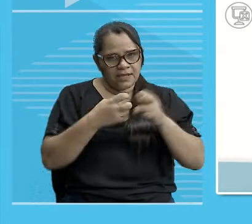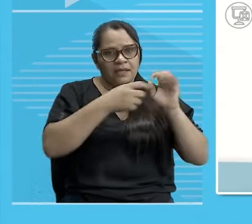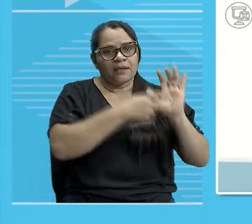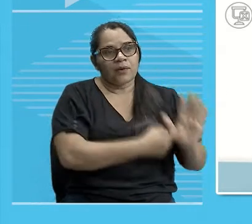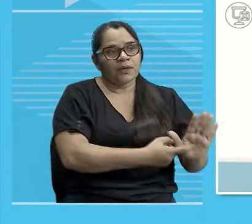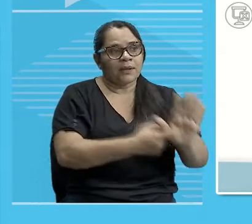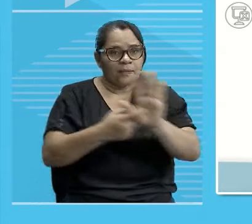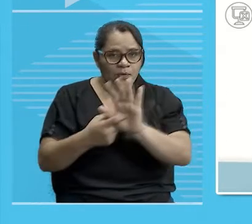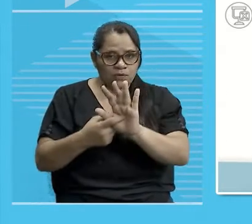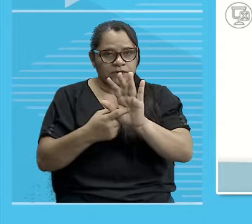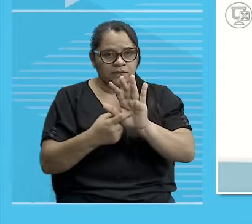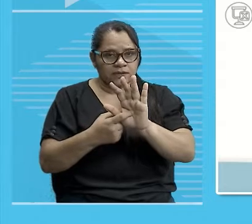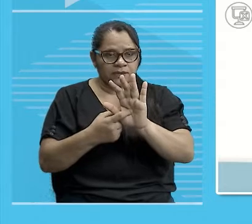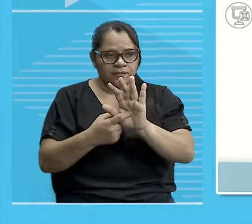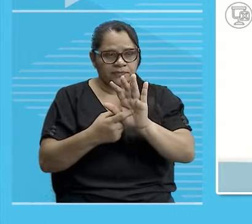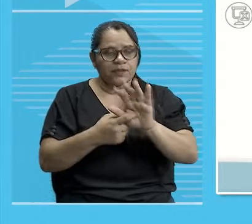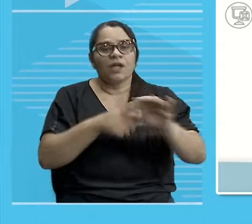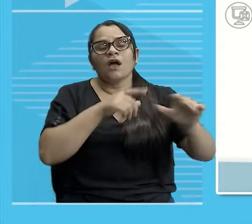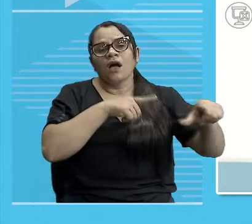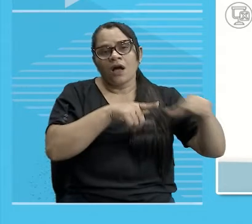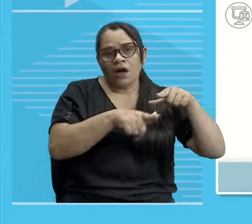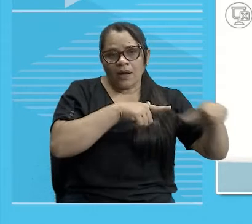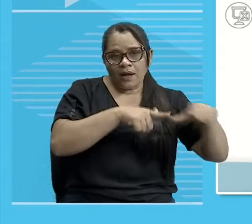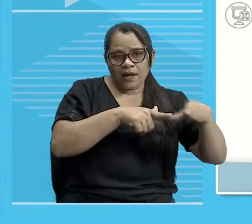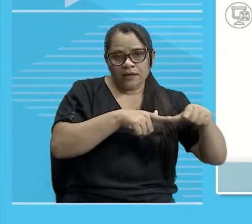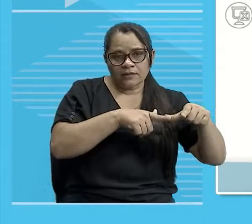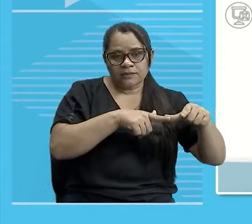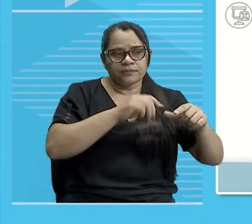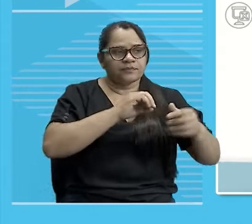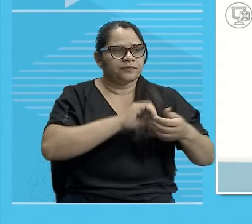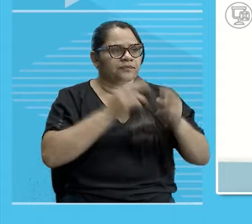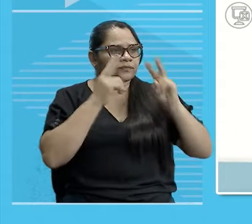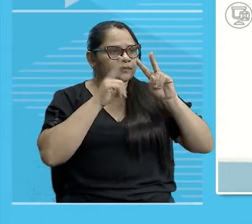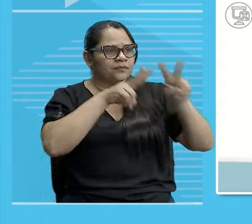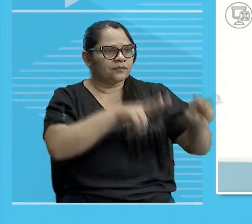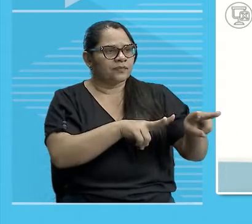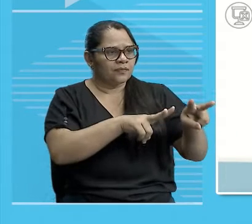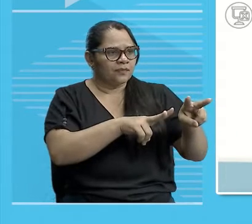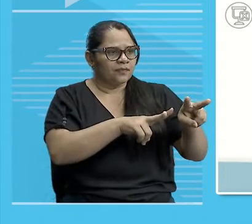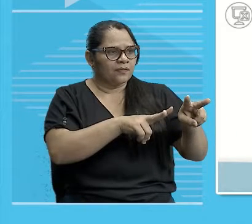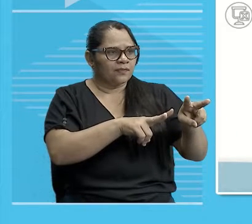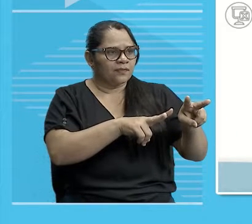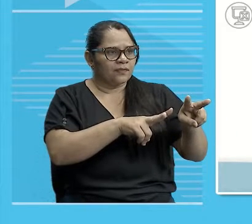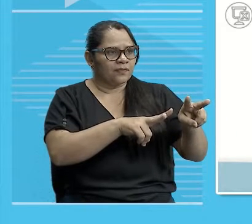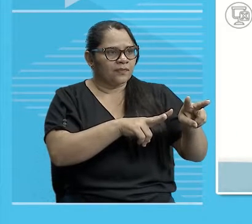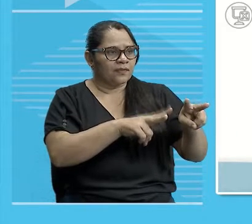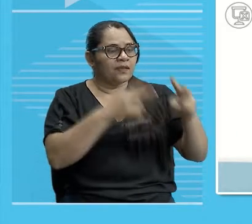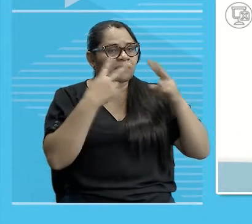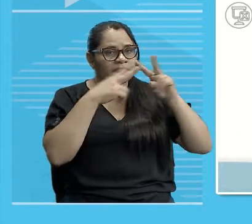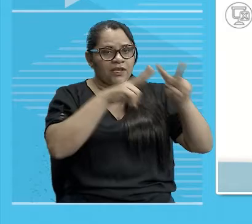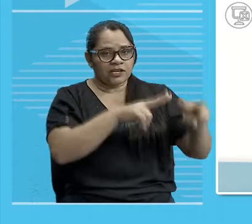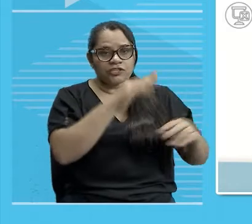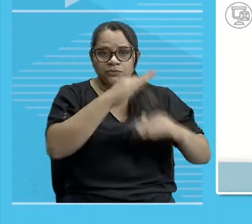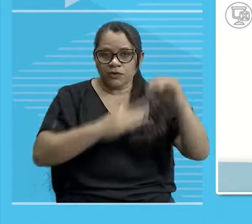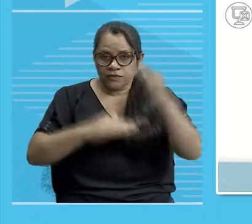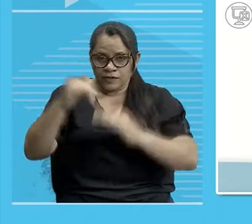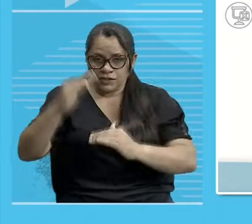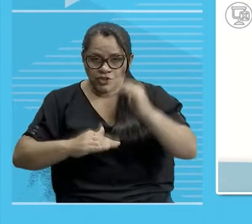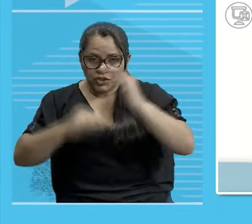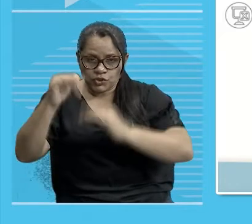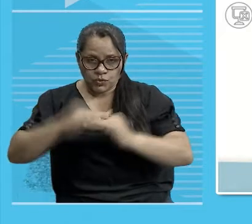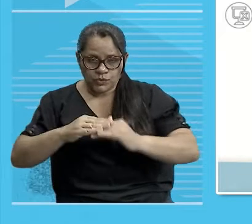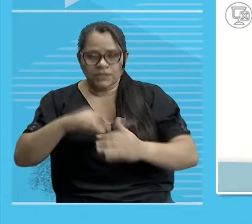Olha só nós temos aqui se você reparar bem nós temos profissões que ainda existem aqui ó